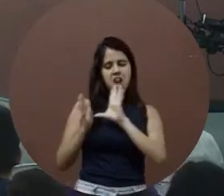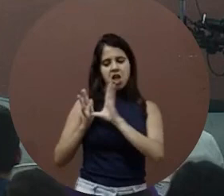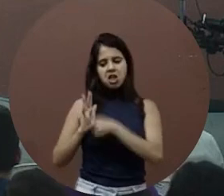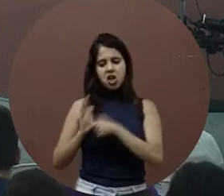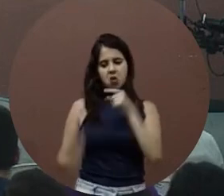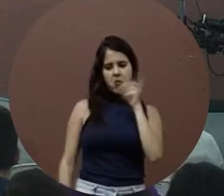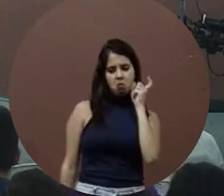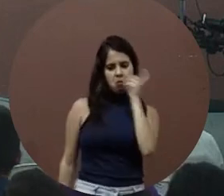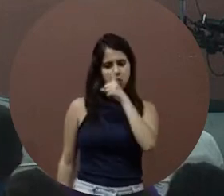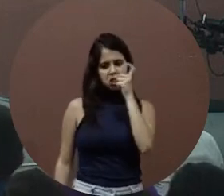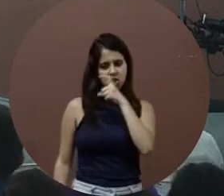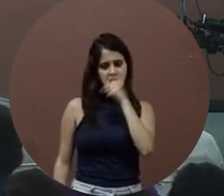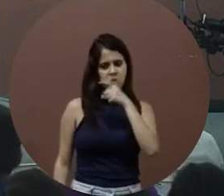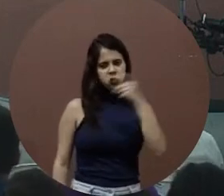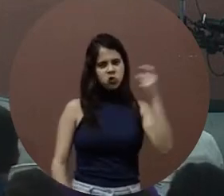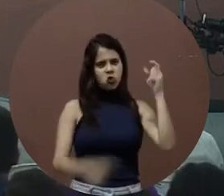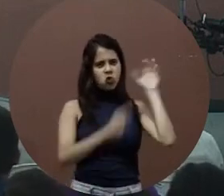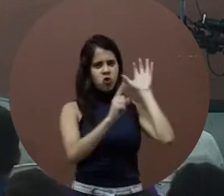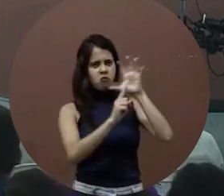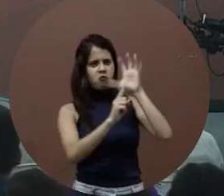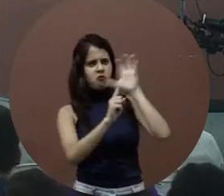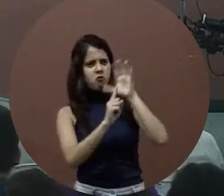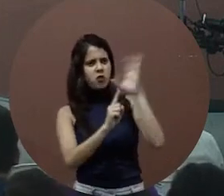a cabeça do povo.